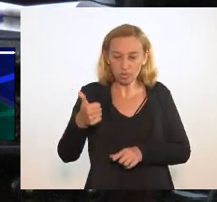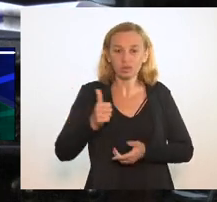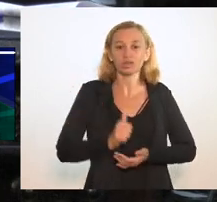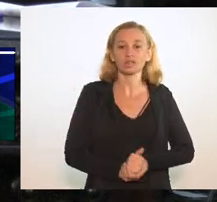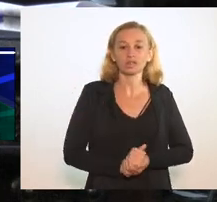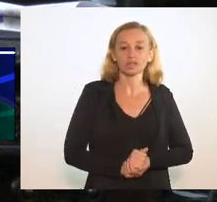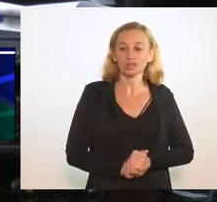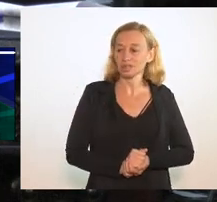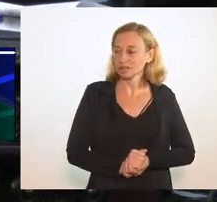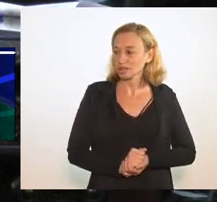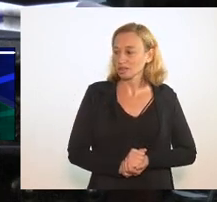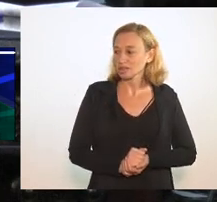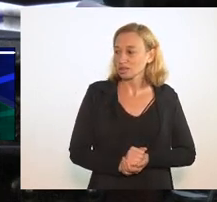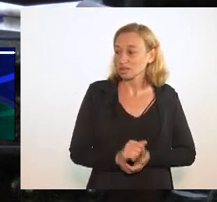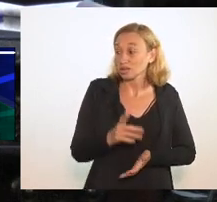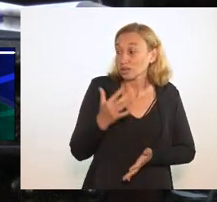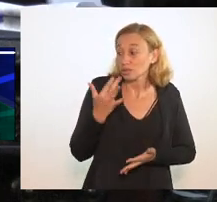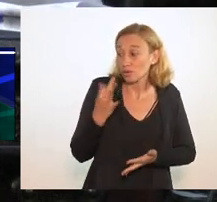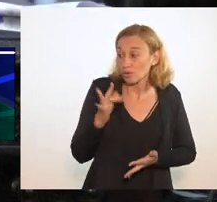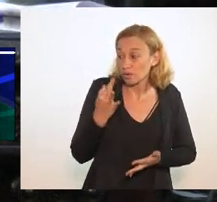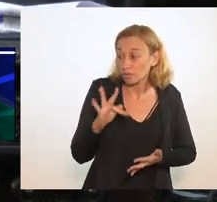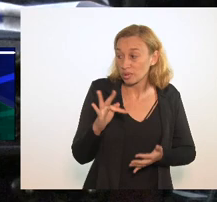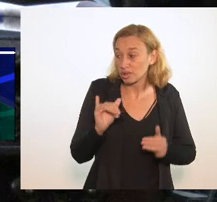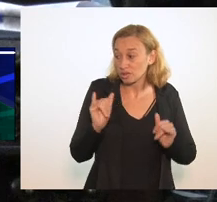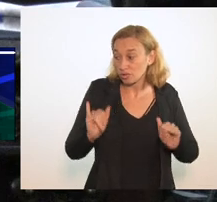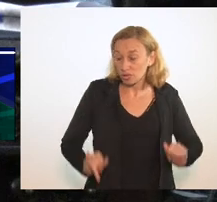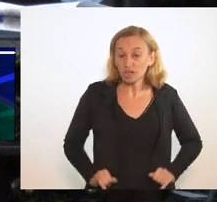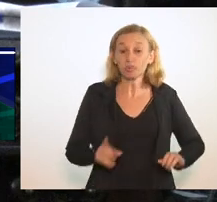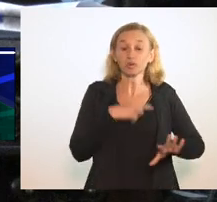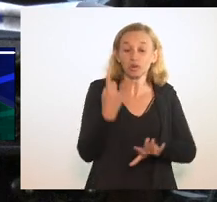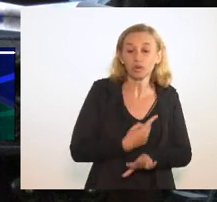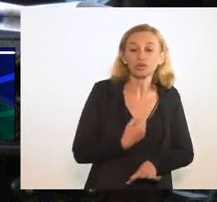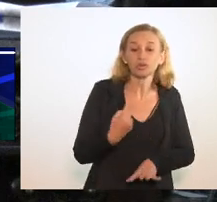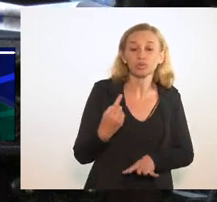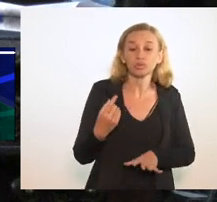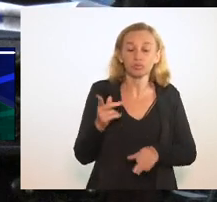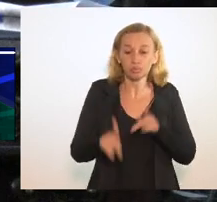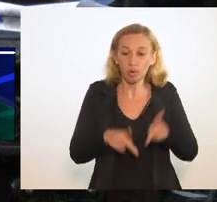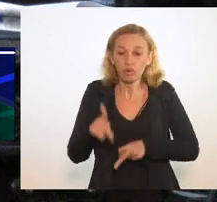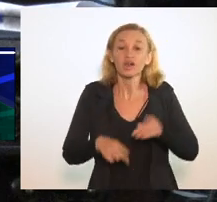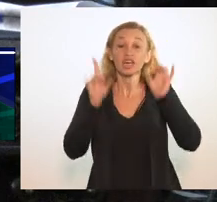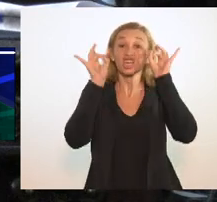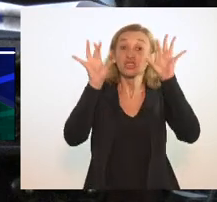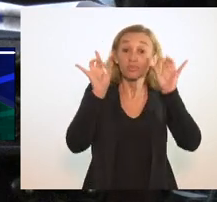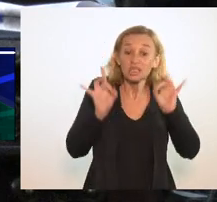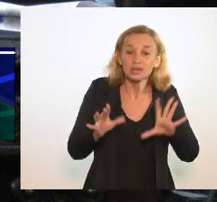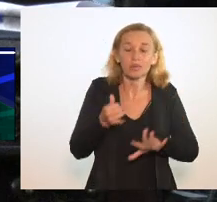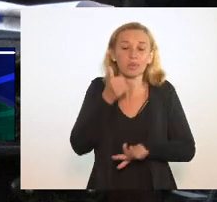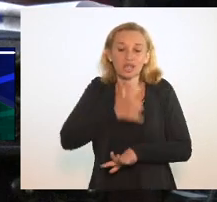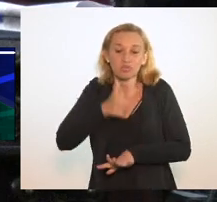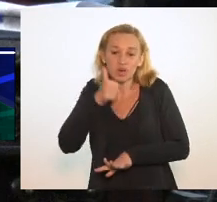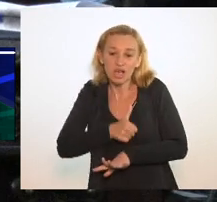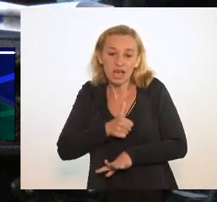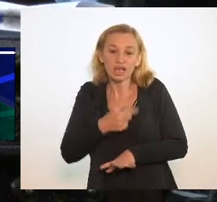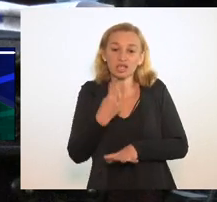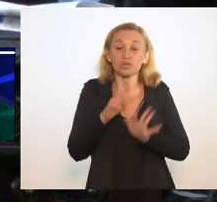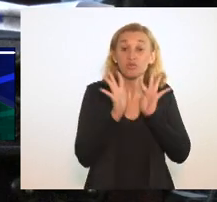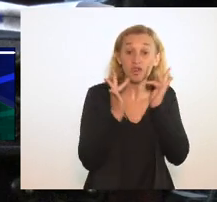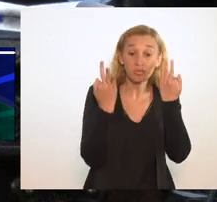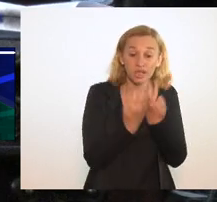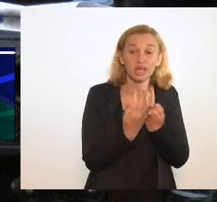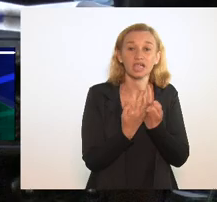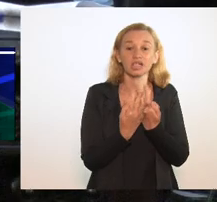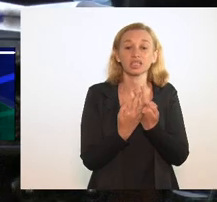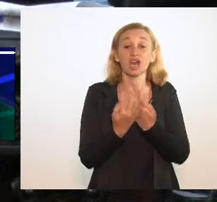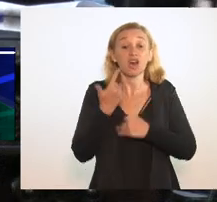conjuntura ainda tão dolorosa para o nosso povo, em especial para as mulheres e suas famílias,